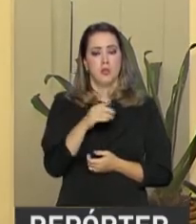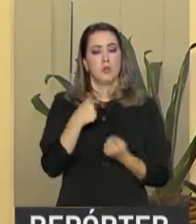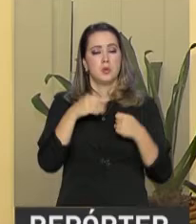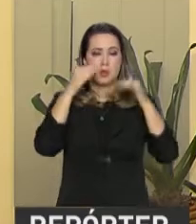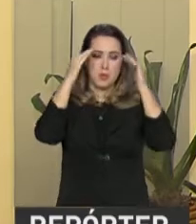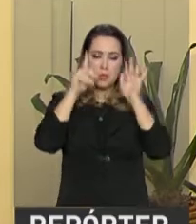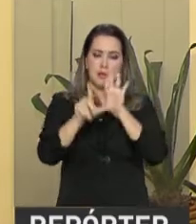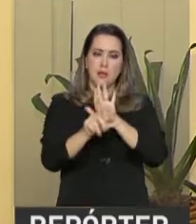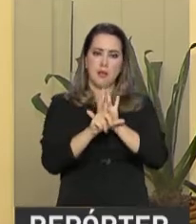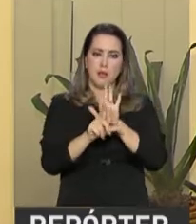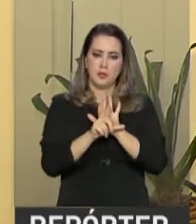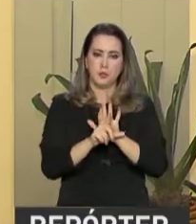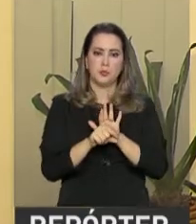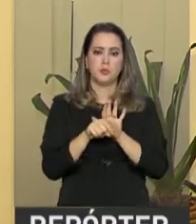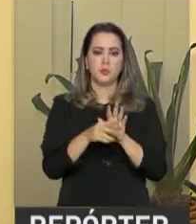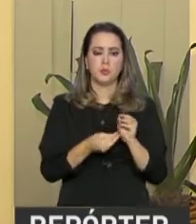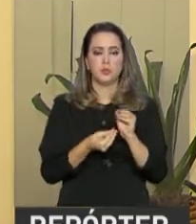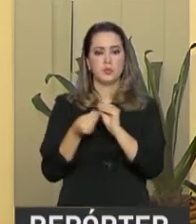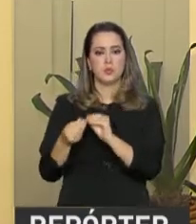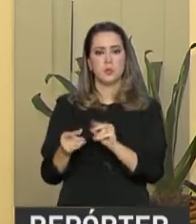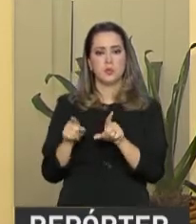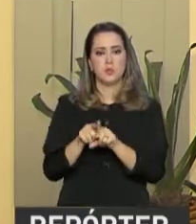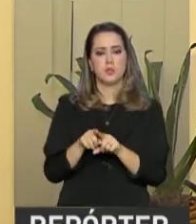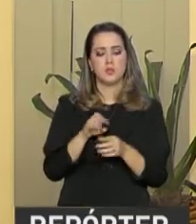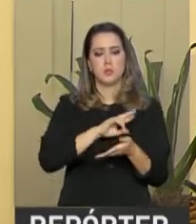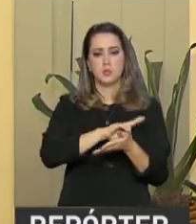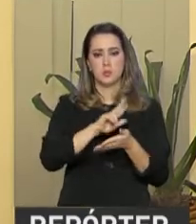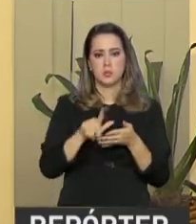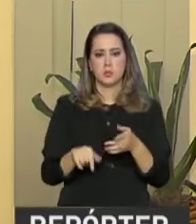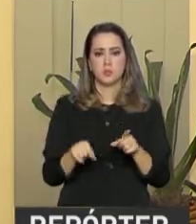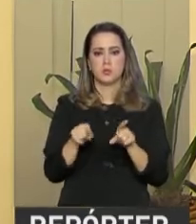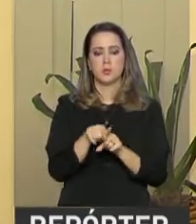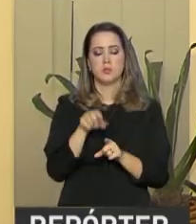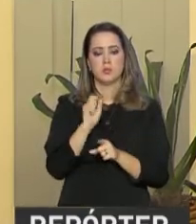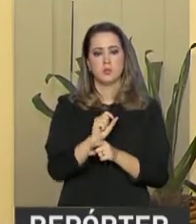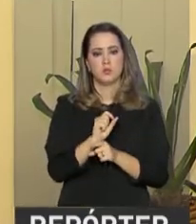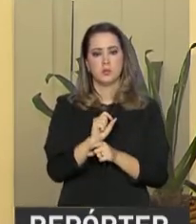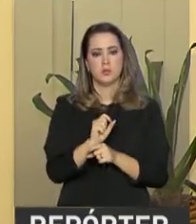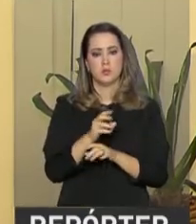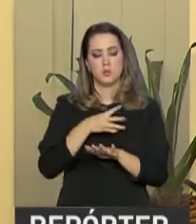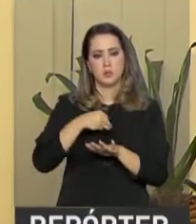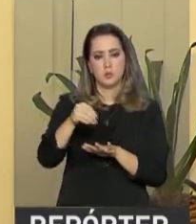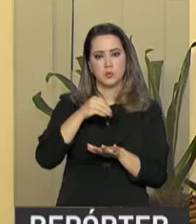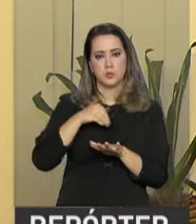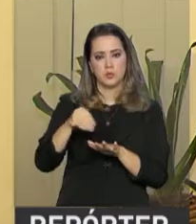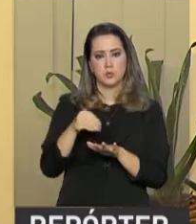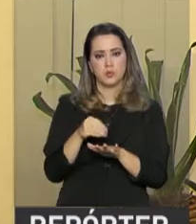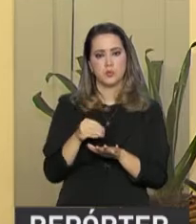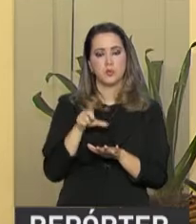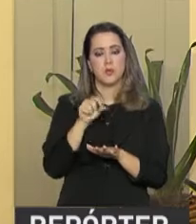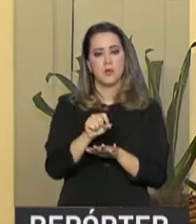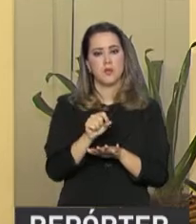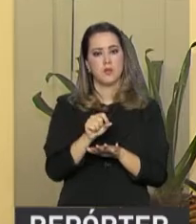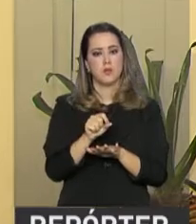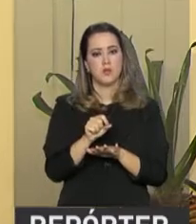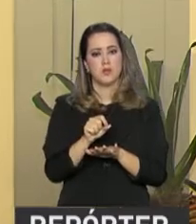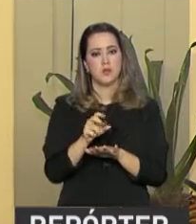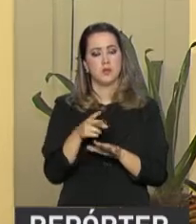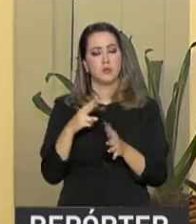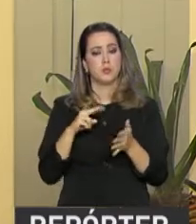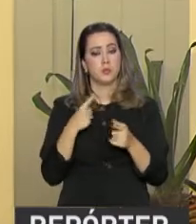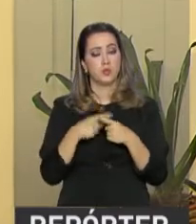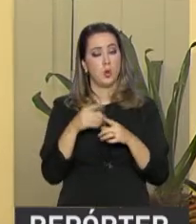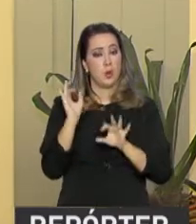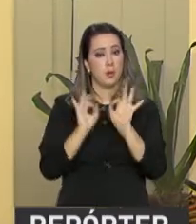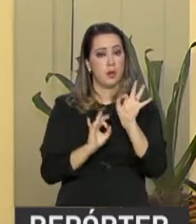legislação ele vai receber os benefícios da das informações disponibilizadas pela rais no sentido do